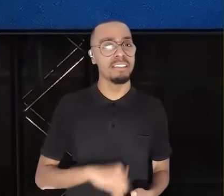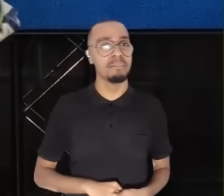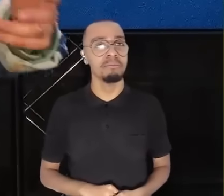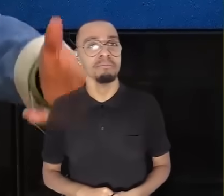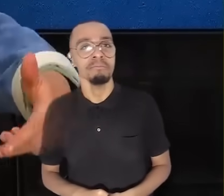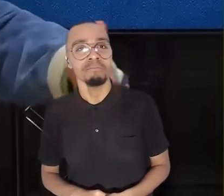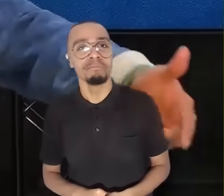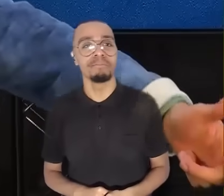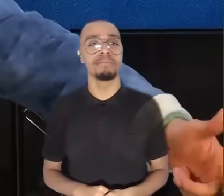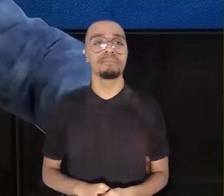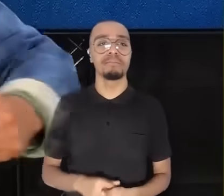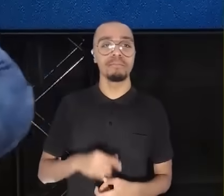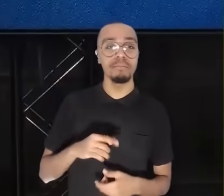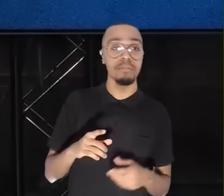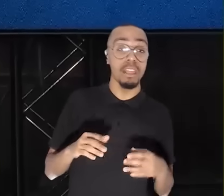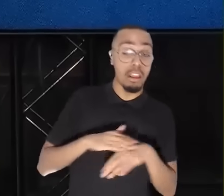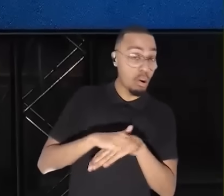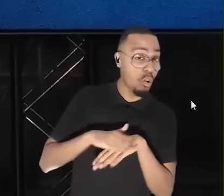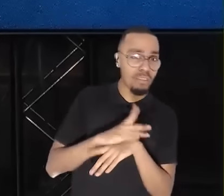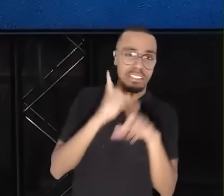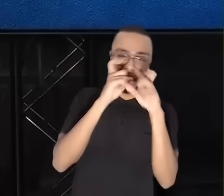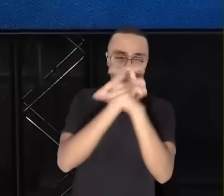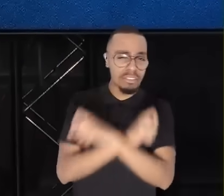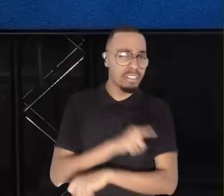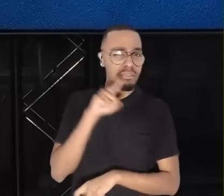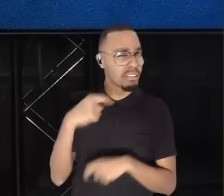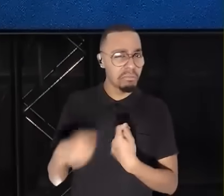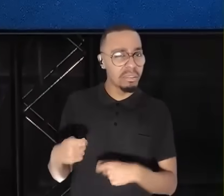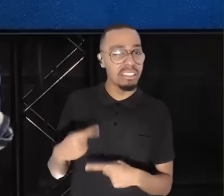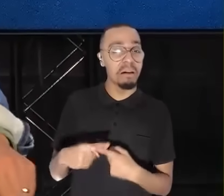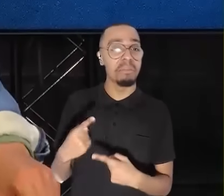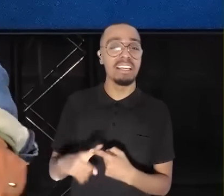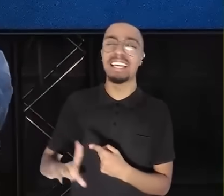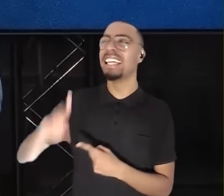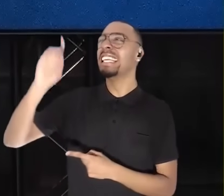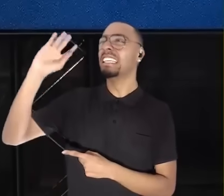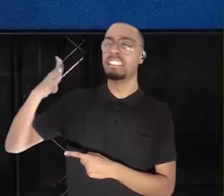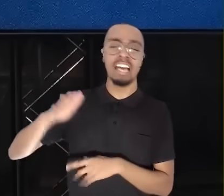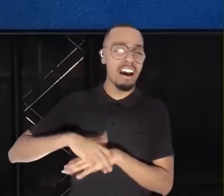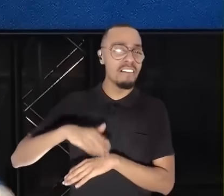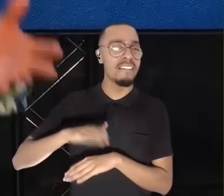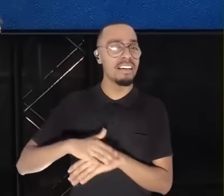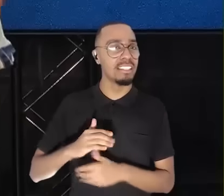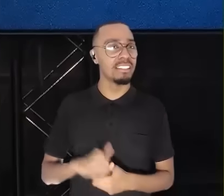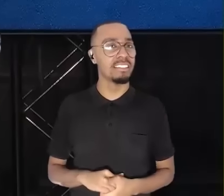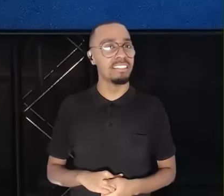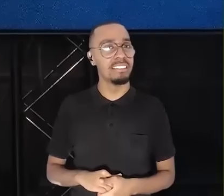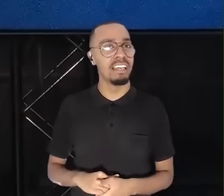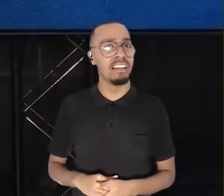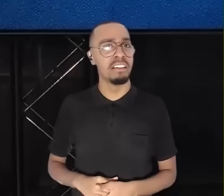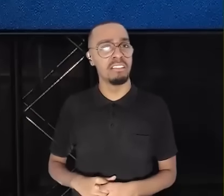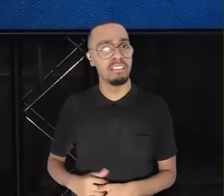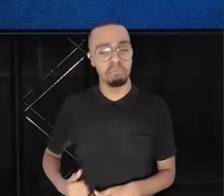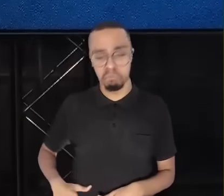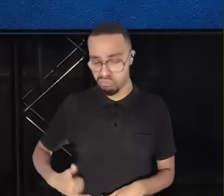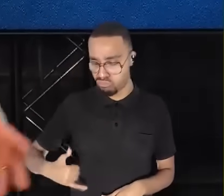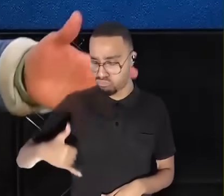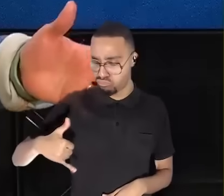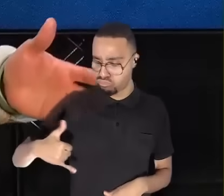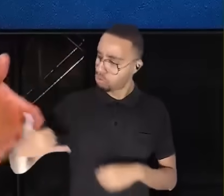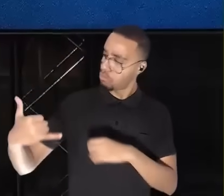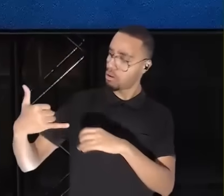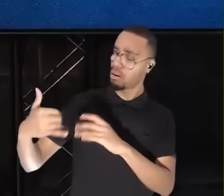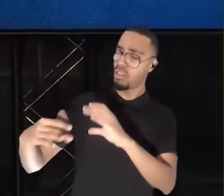que antes de você abrir a boca Ele já fez. Ele já proveu o milagre. O telefone vai tocar dizendo, vem aqui, eu já consegui o que você precisa.